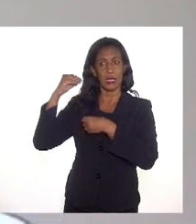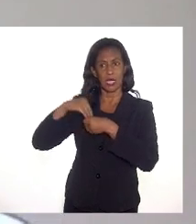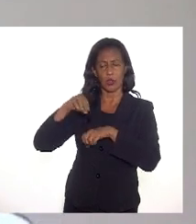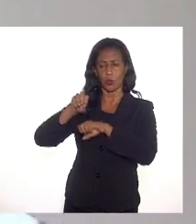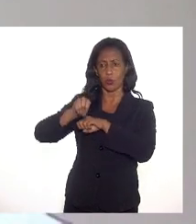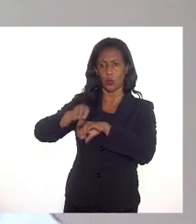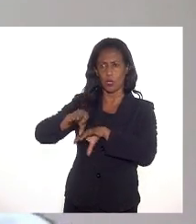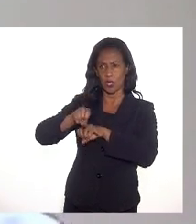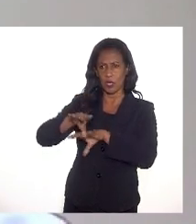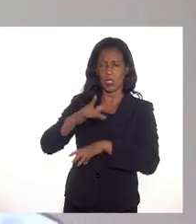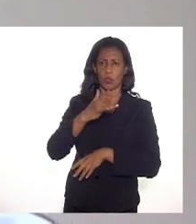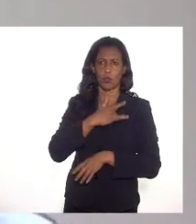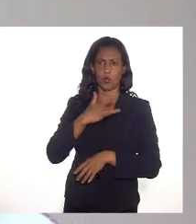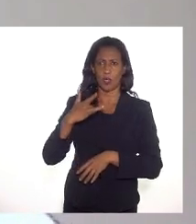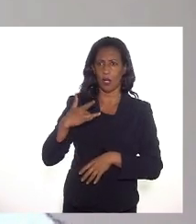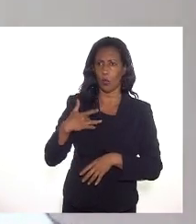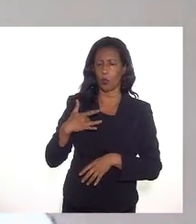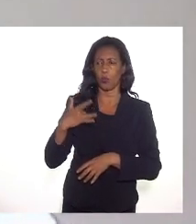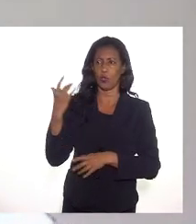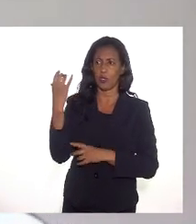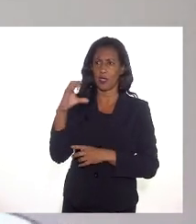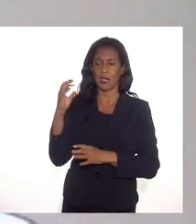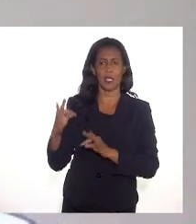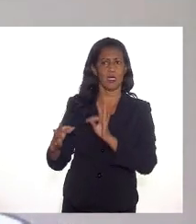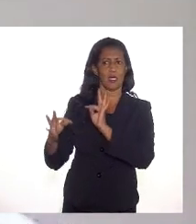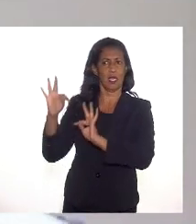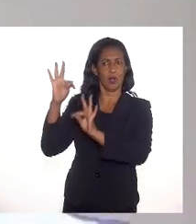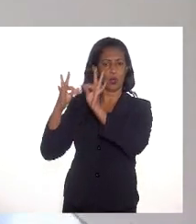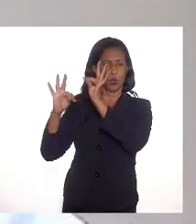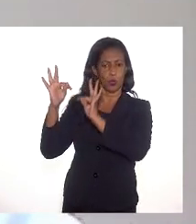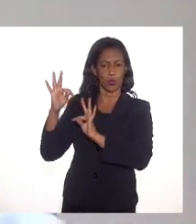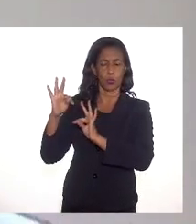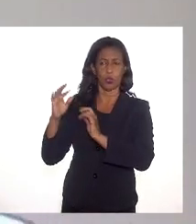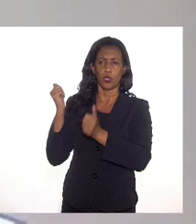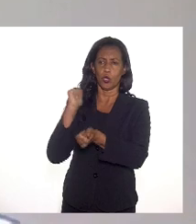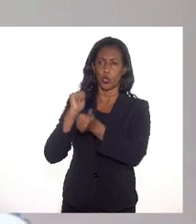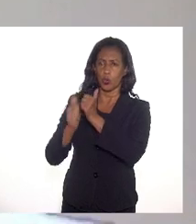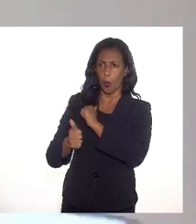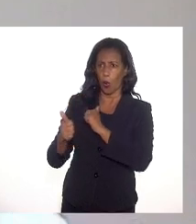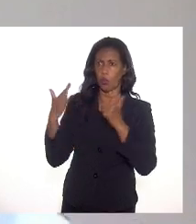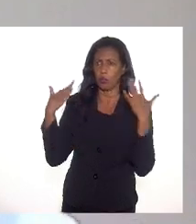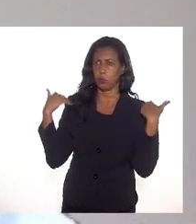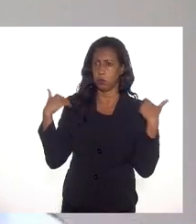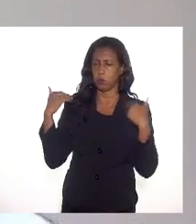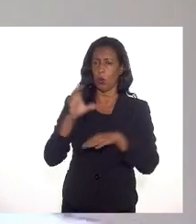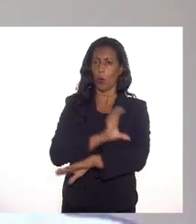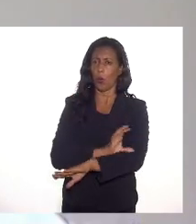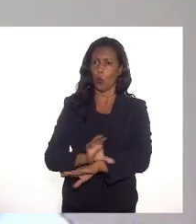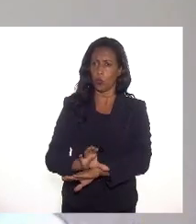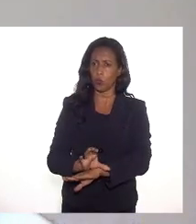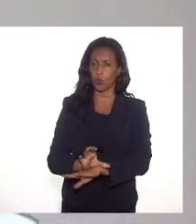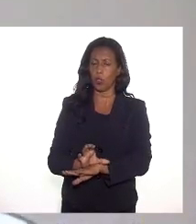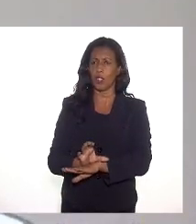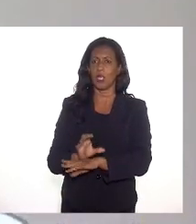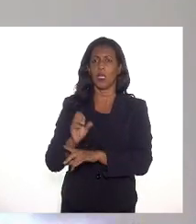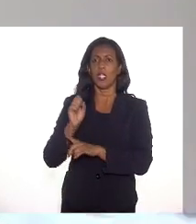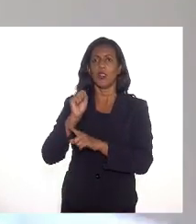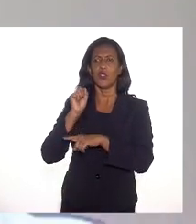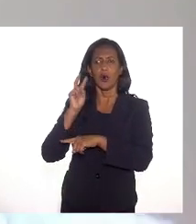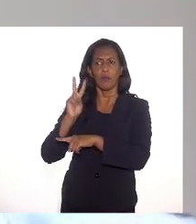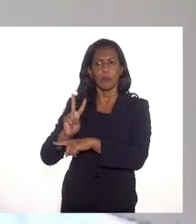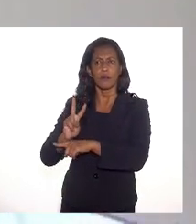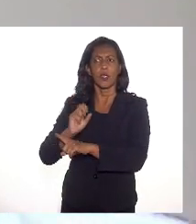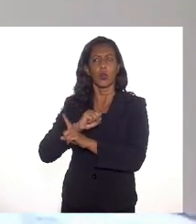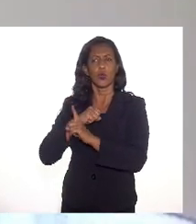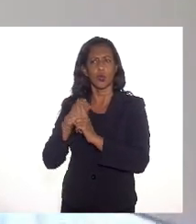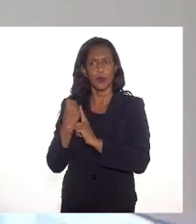de saúde de ciência e tecnologia de esporte e lazer de cultura e de assistência social que